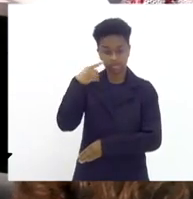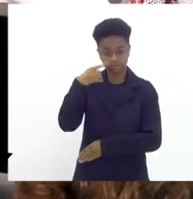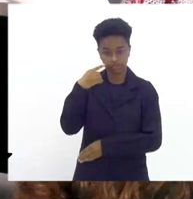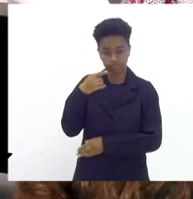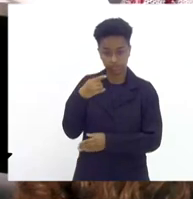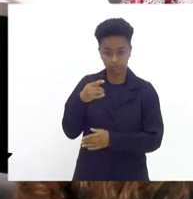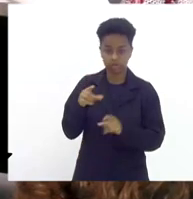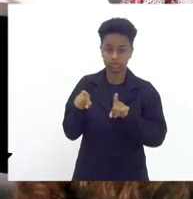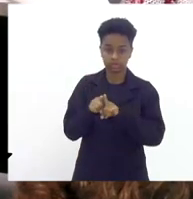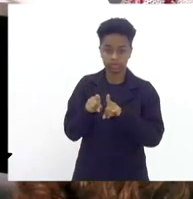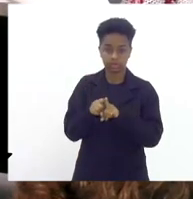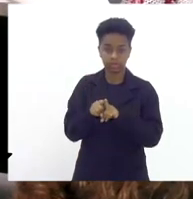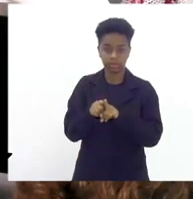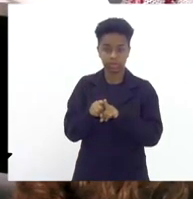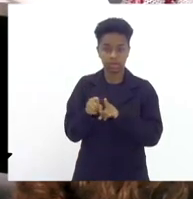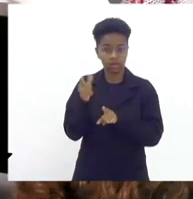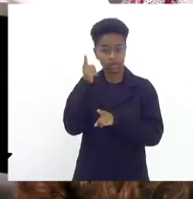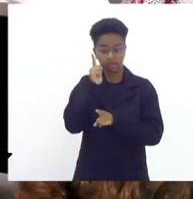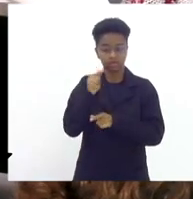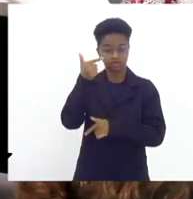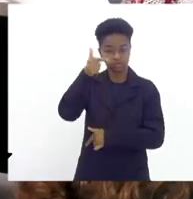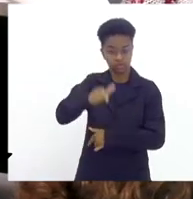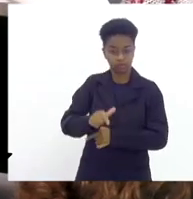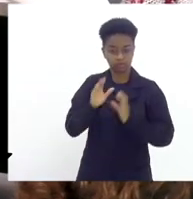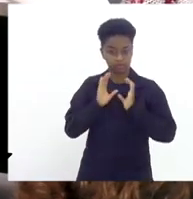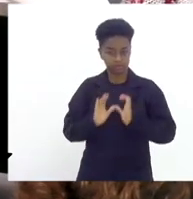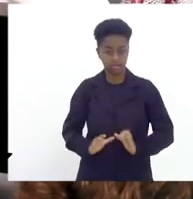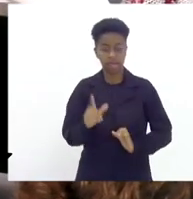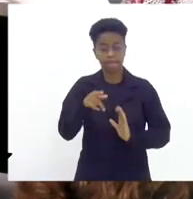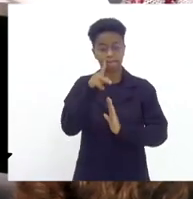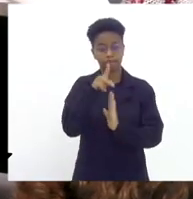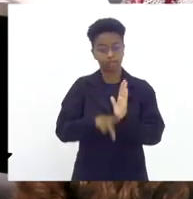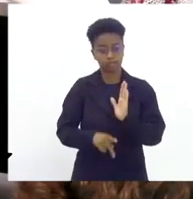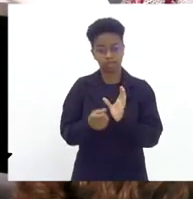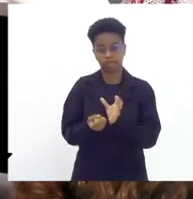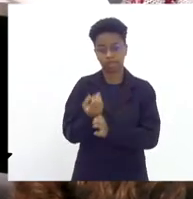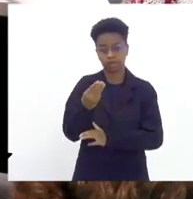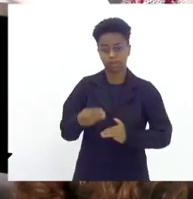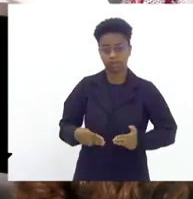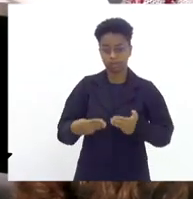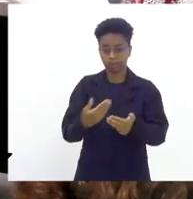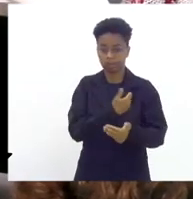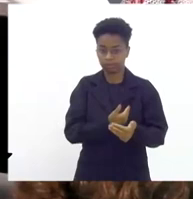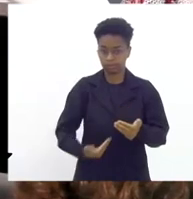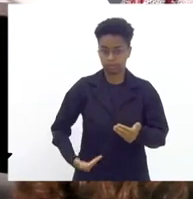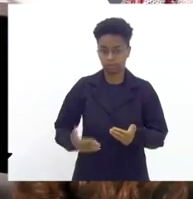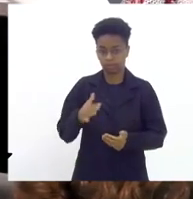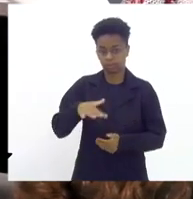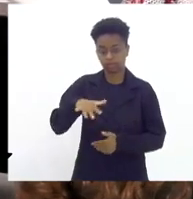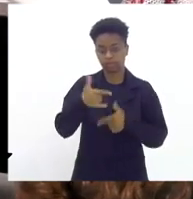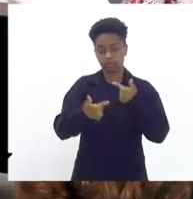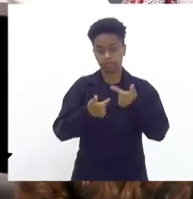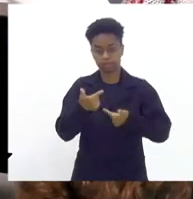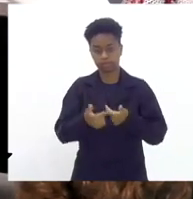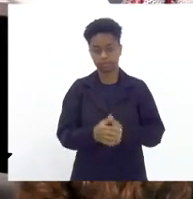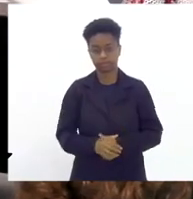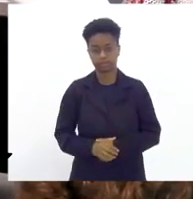resgatando a cidadania o projai um projeto desenvolvido pelo Ministério Público do Trabalho